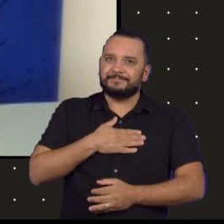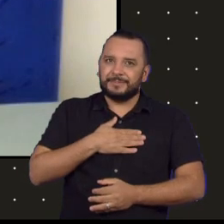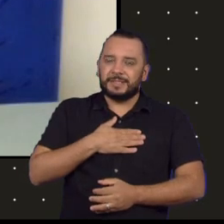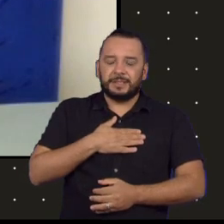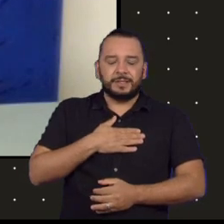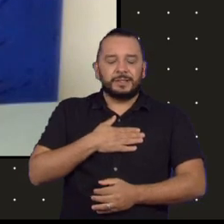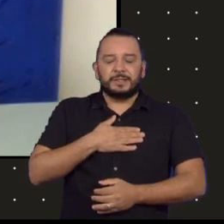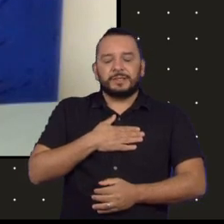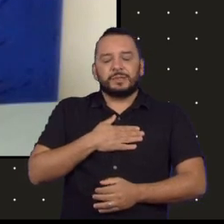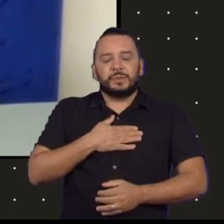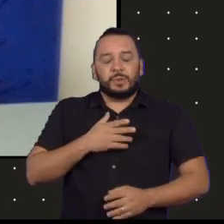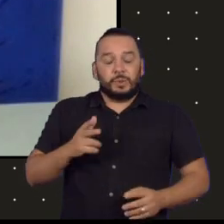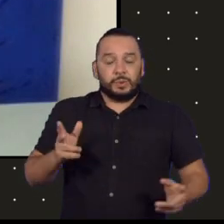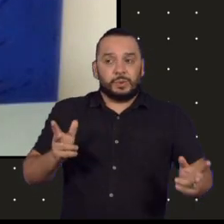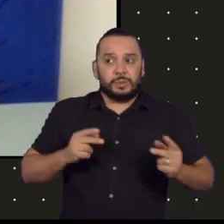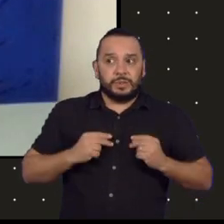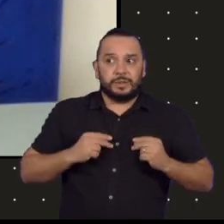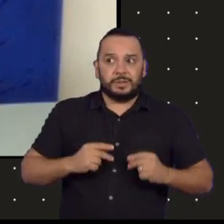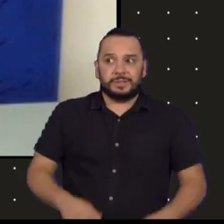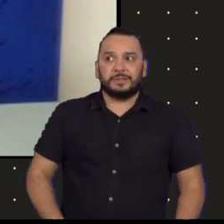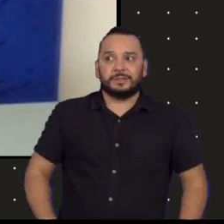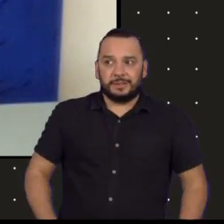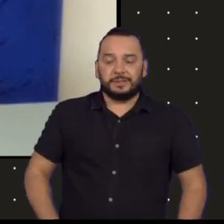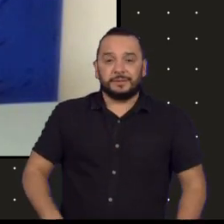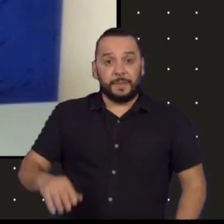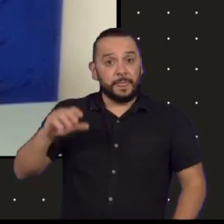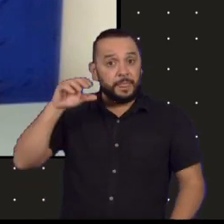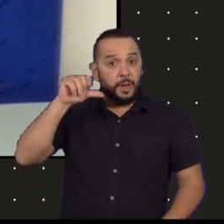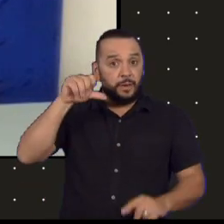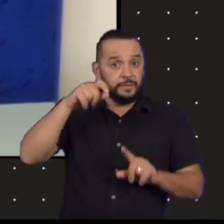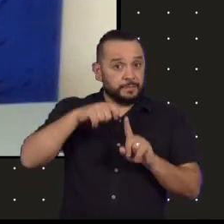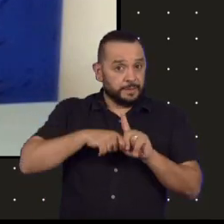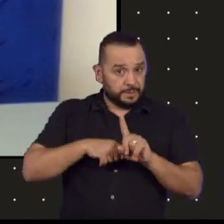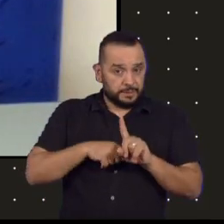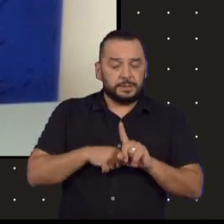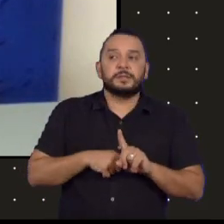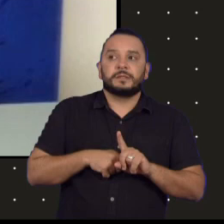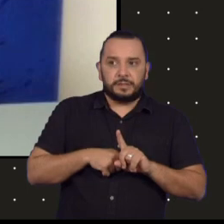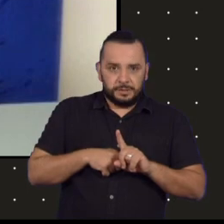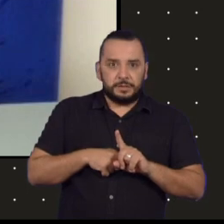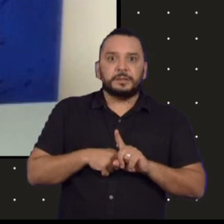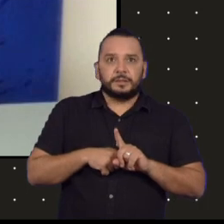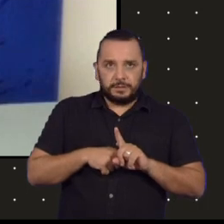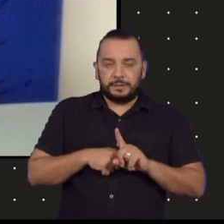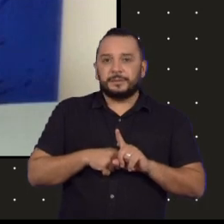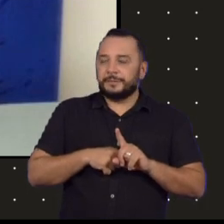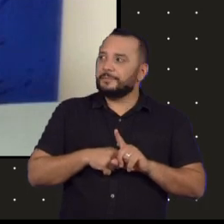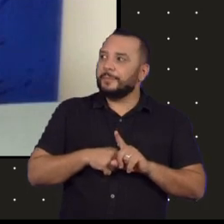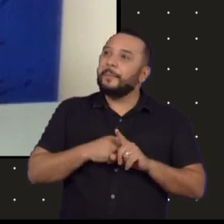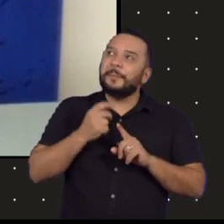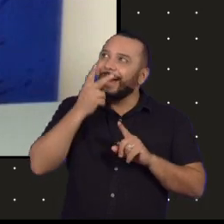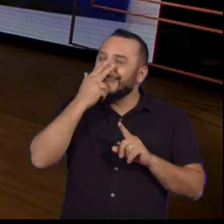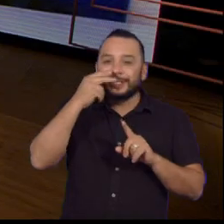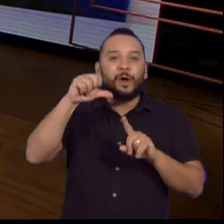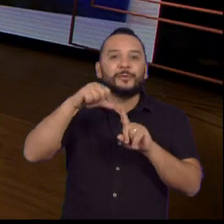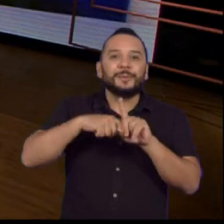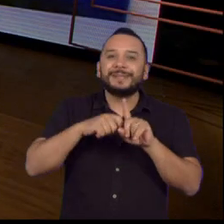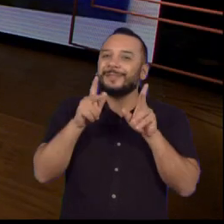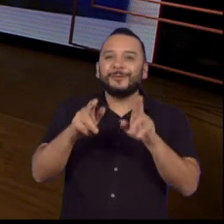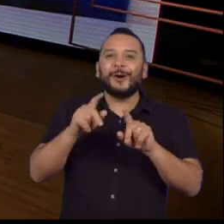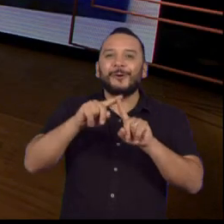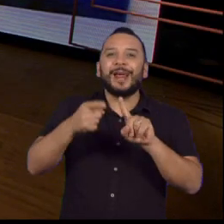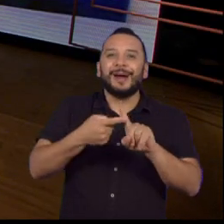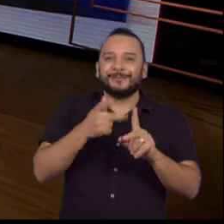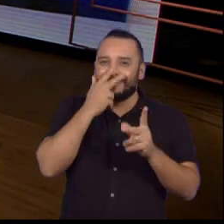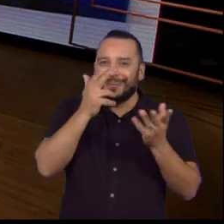Nossa Senhora, foram 9 meses, foi realmente uma gravidez, um parto. Foi a